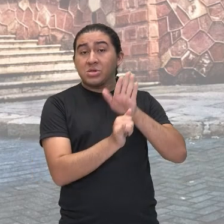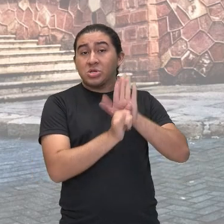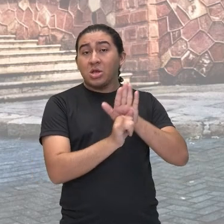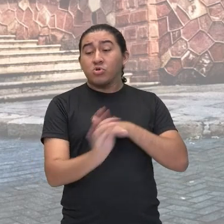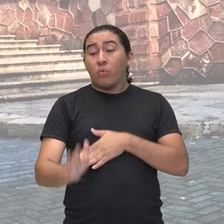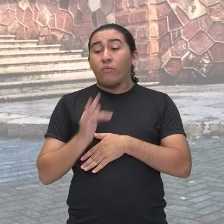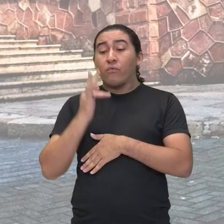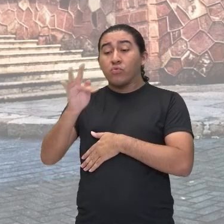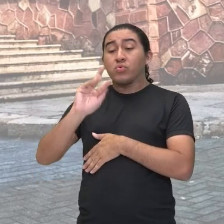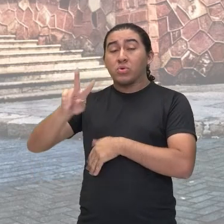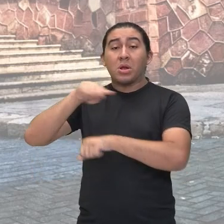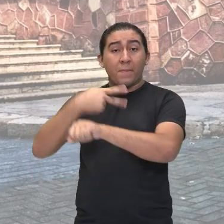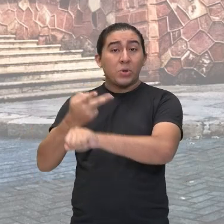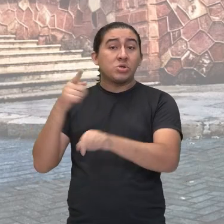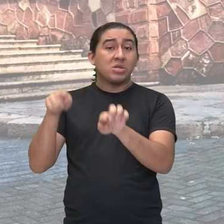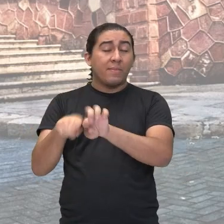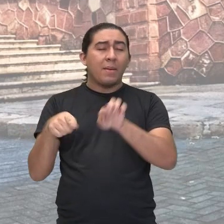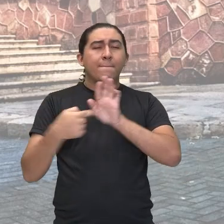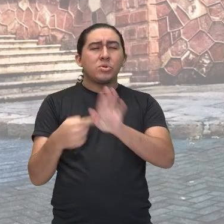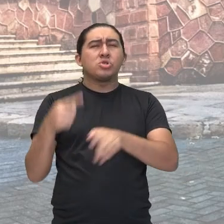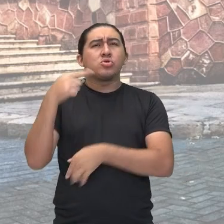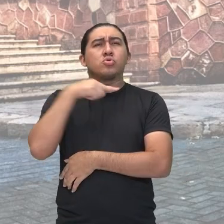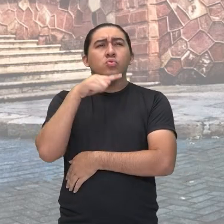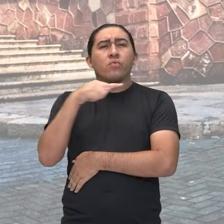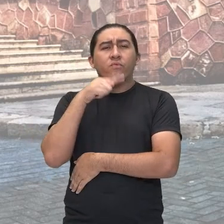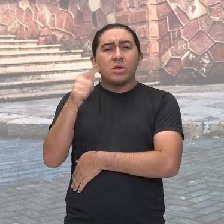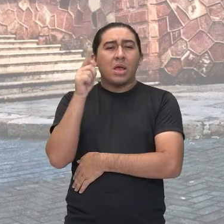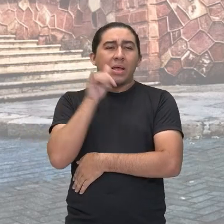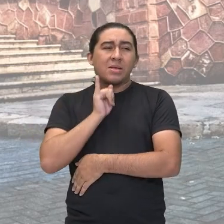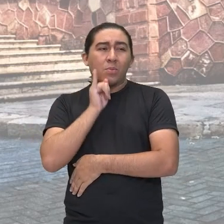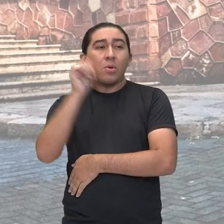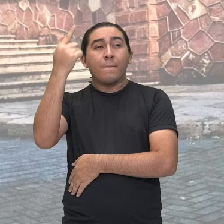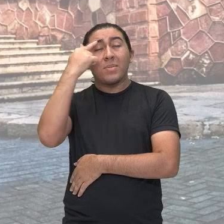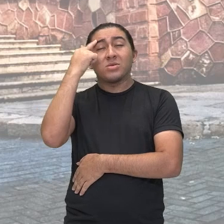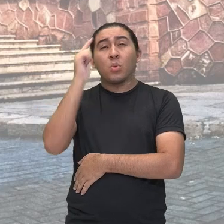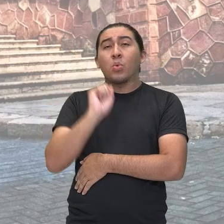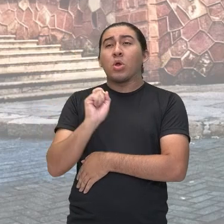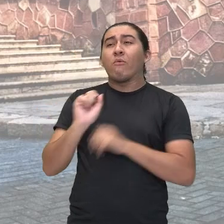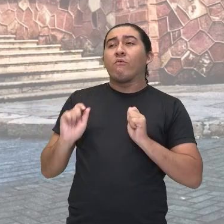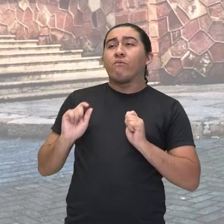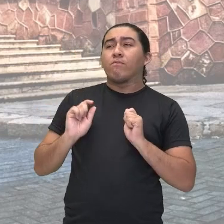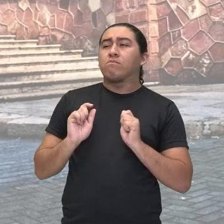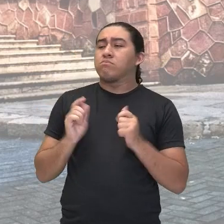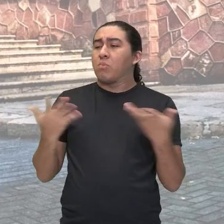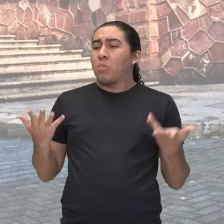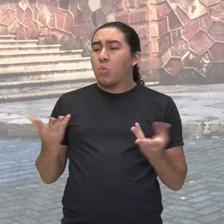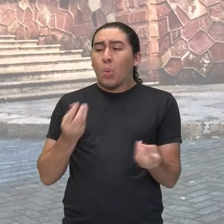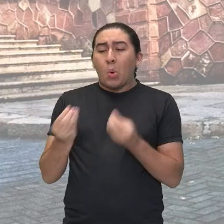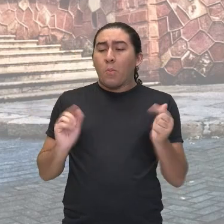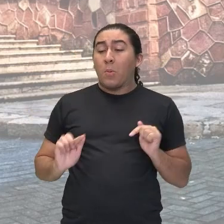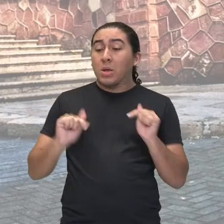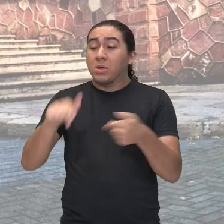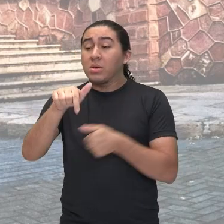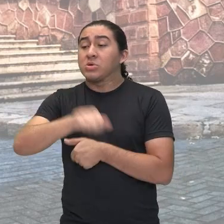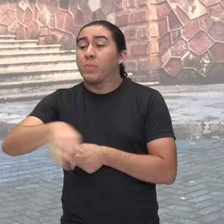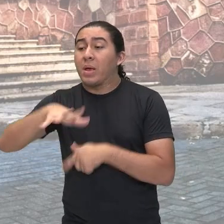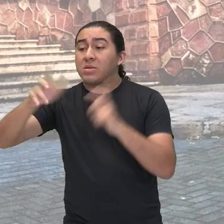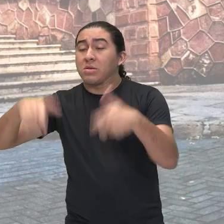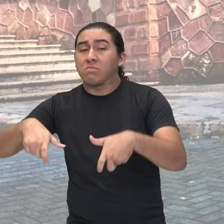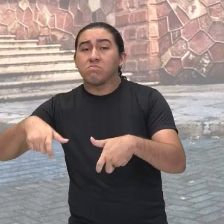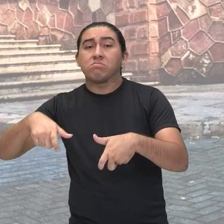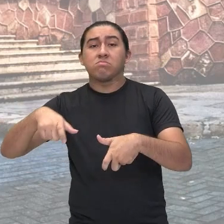frente depois também a se questionar e dizer o que eu faço nesse local? Isso faz sentido para